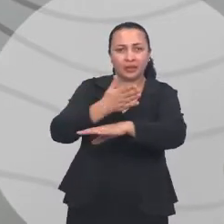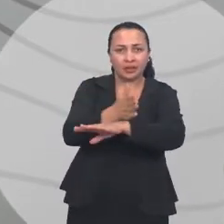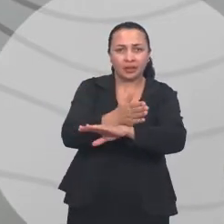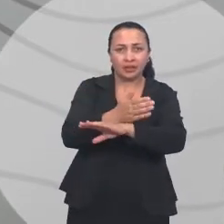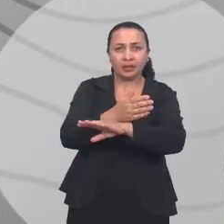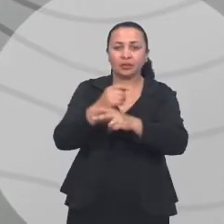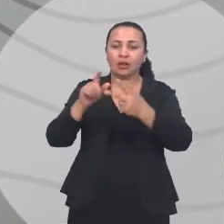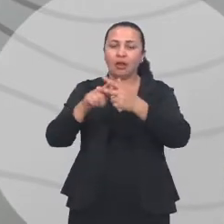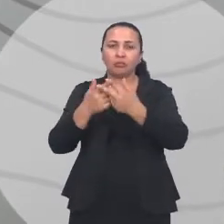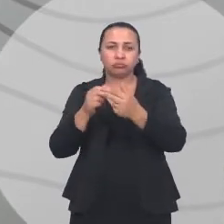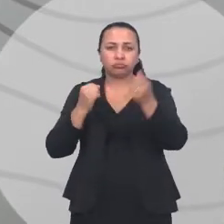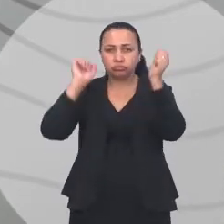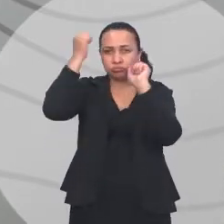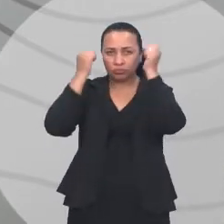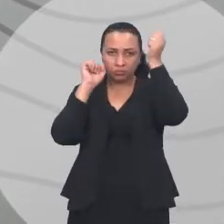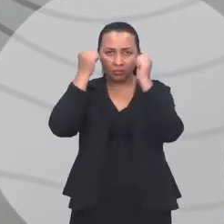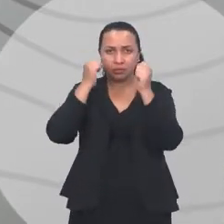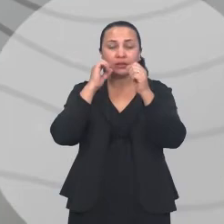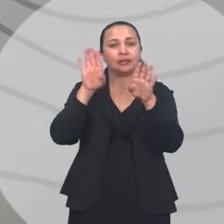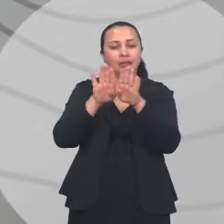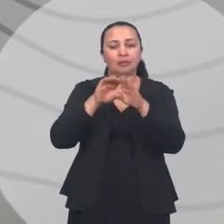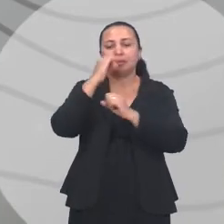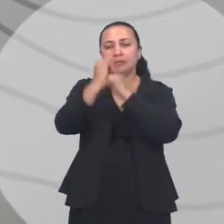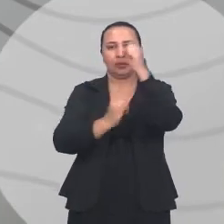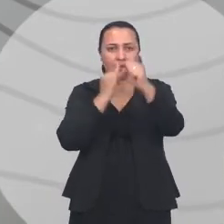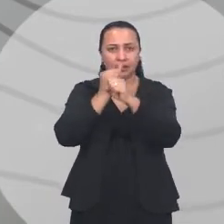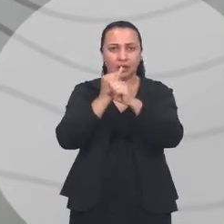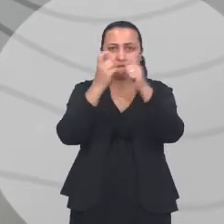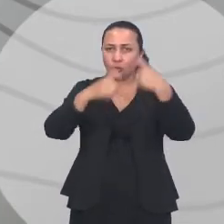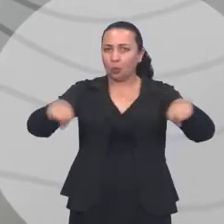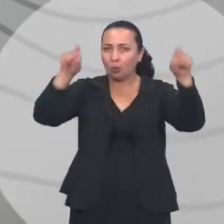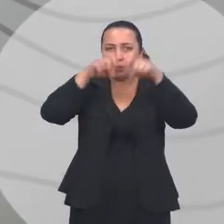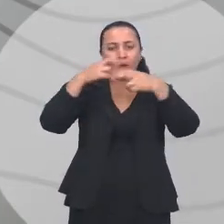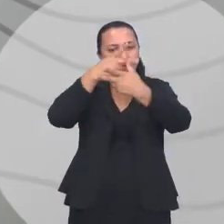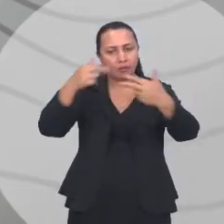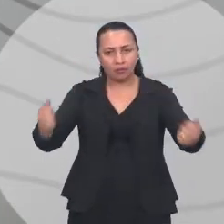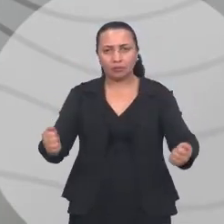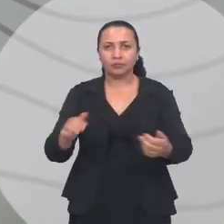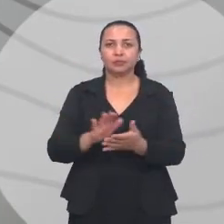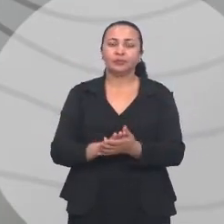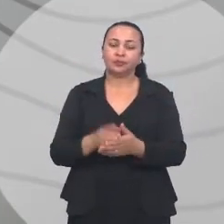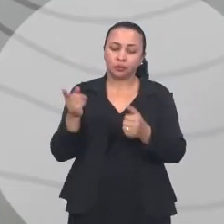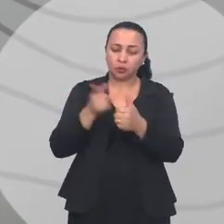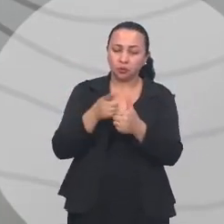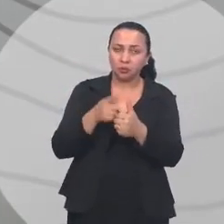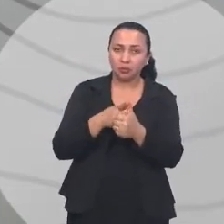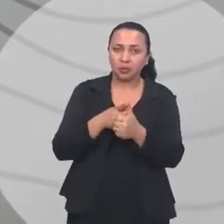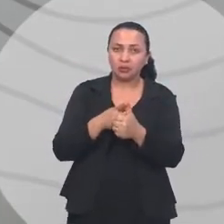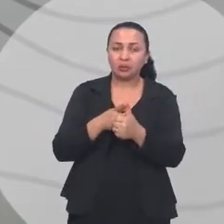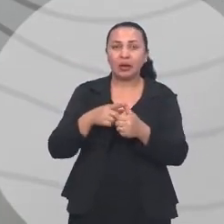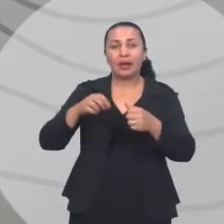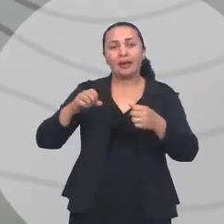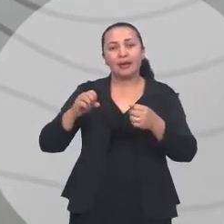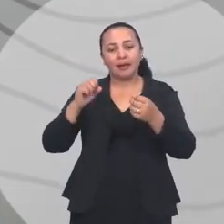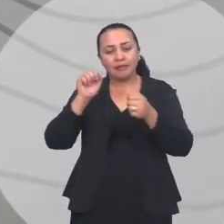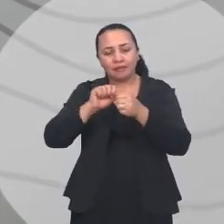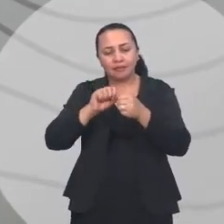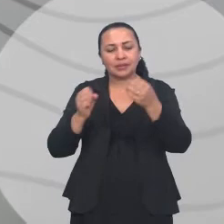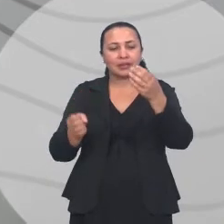equipamentos internet esse é um dos desafios que a gente tem que ter então nosso plano é no primeiro momento criar esses três